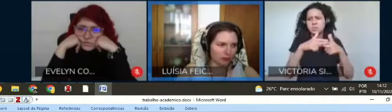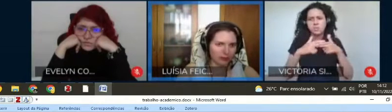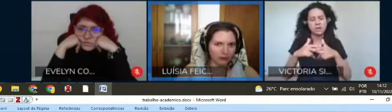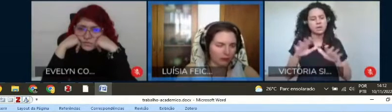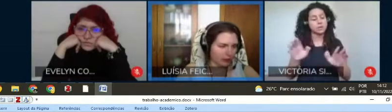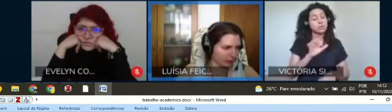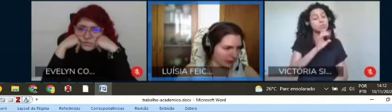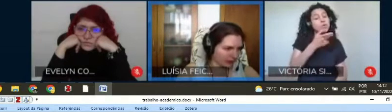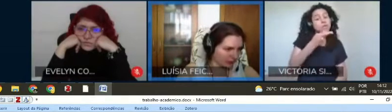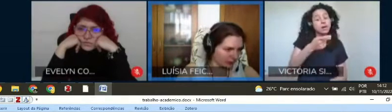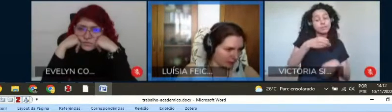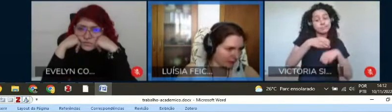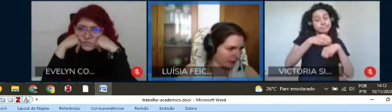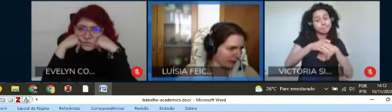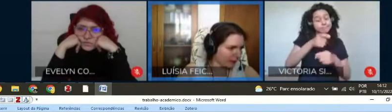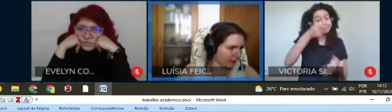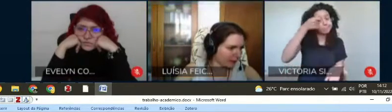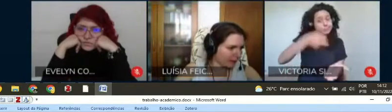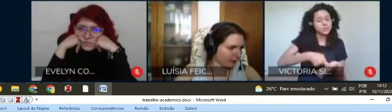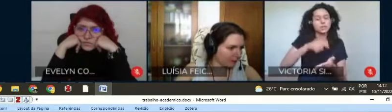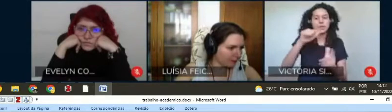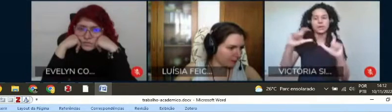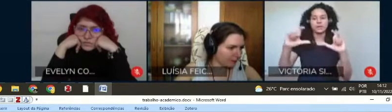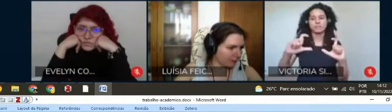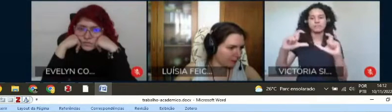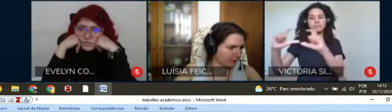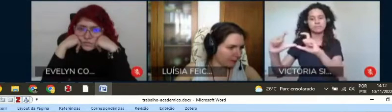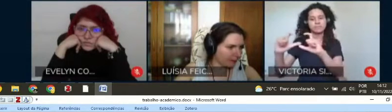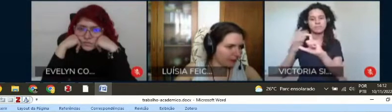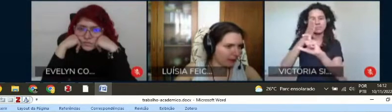que convencionamos dessa forma.